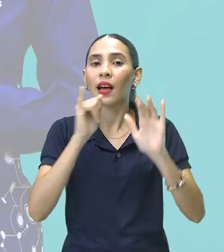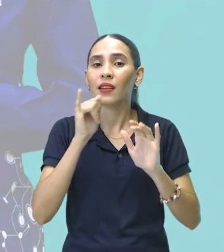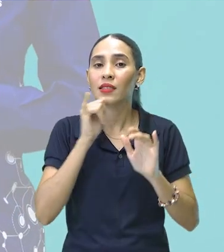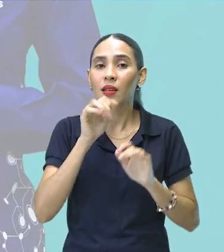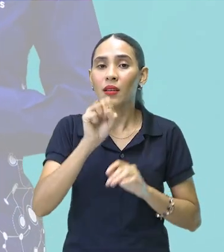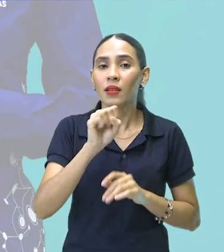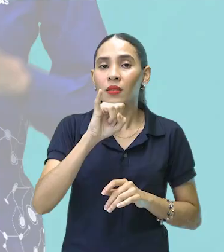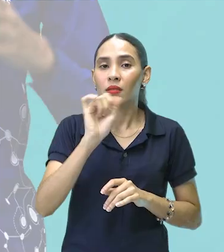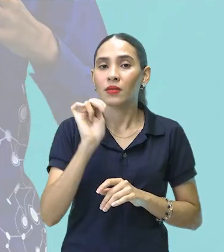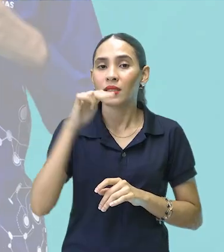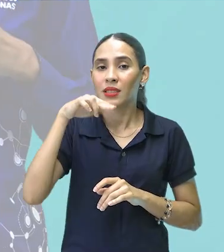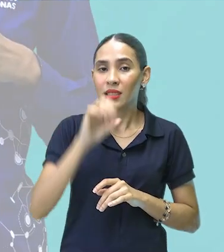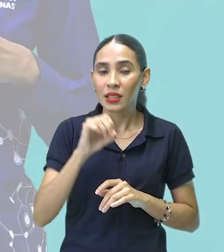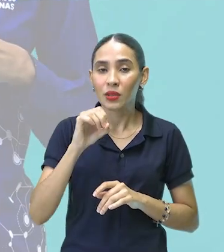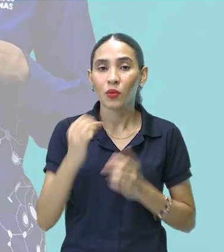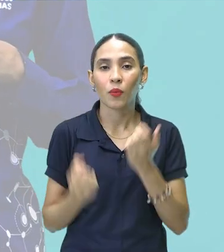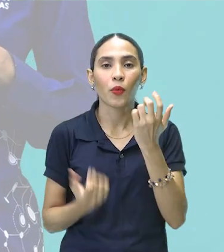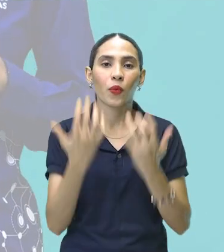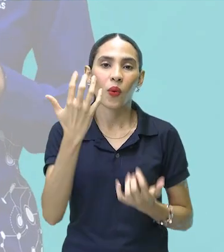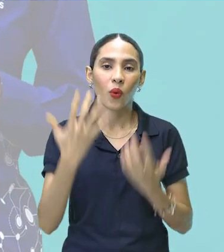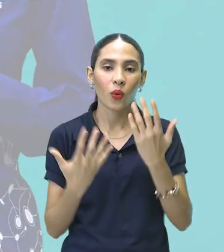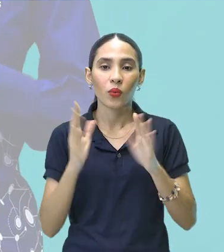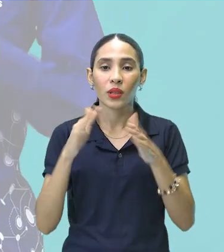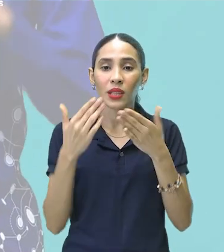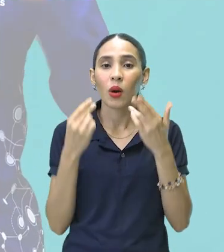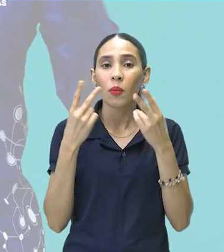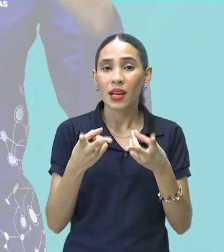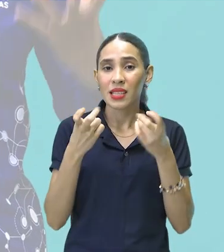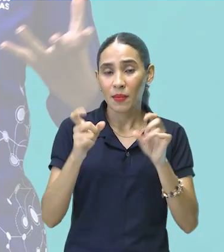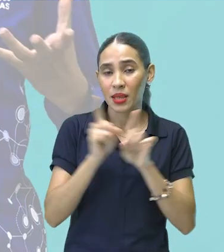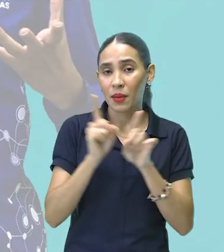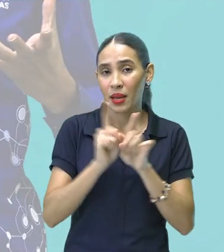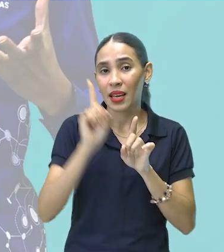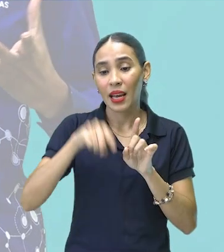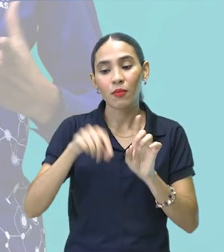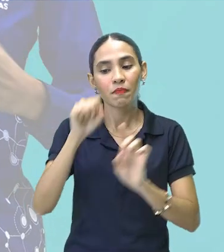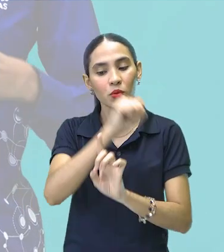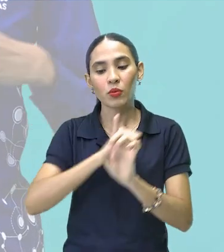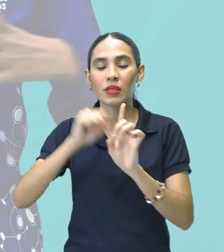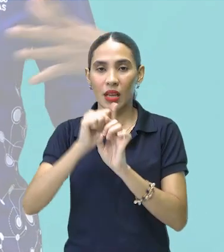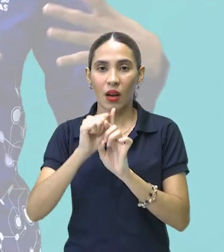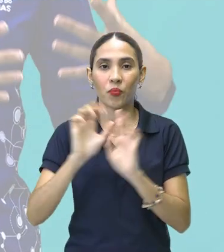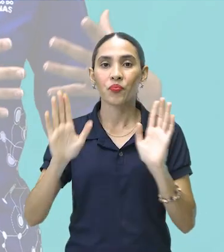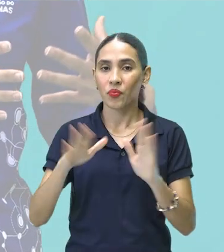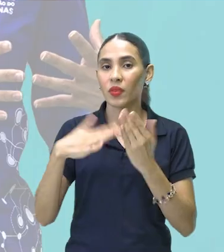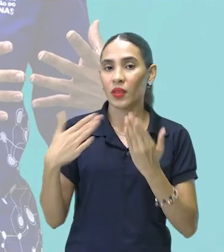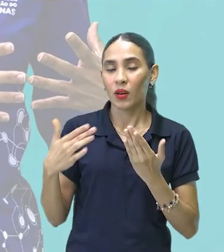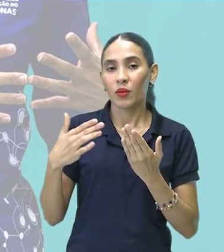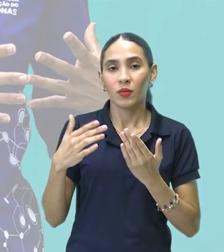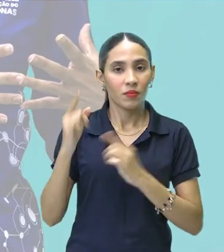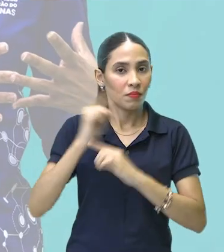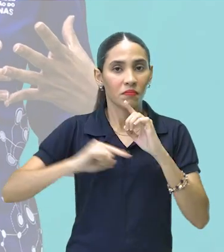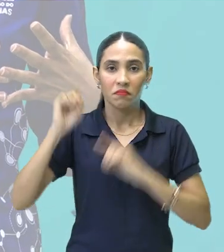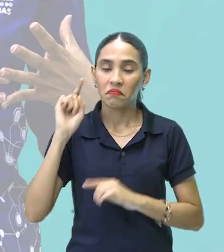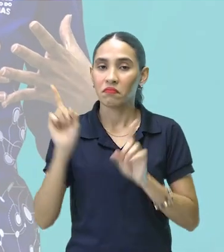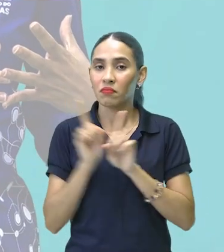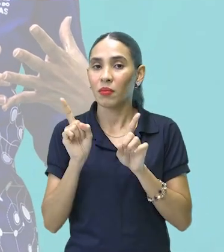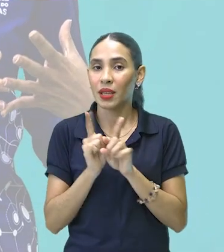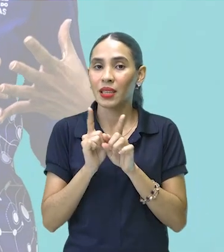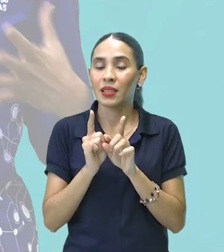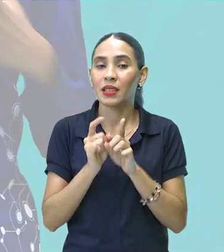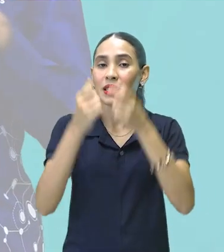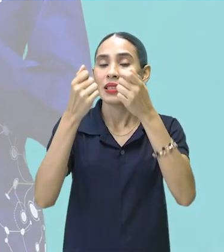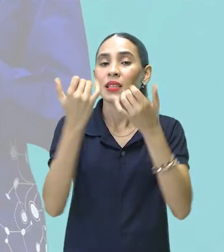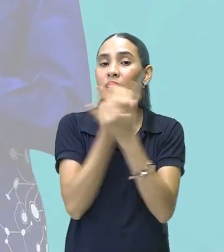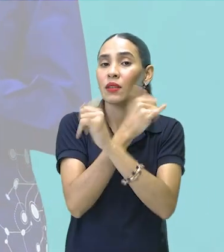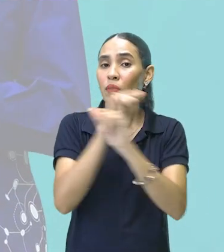para o fogo. Assim, a gente percebe que é uma convenção social. Então, ela automaticamente nos sinaliza